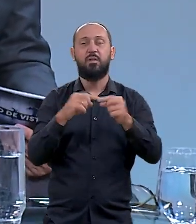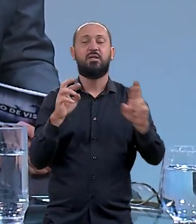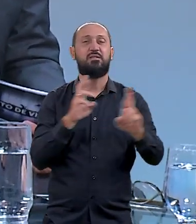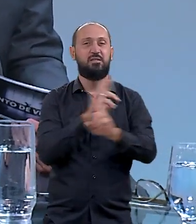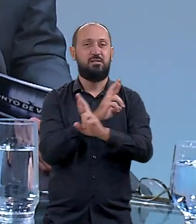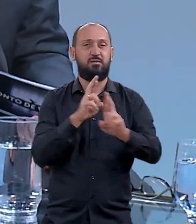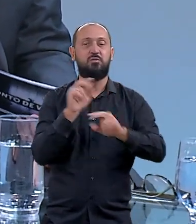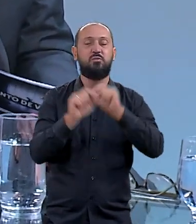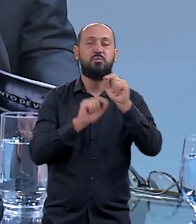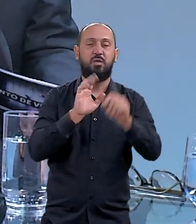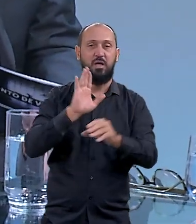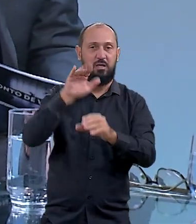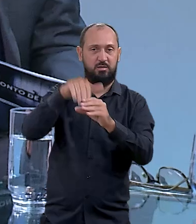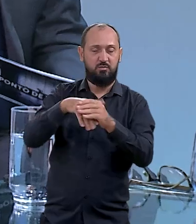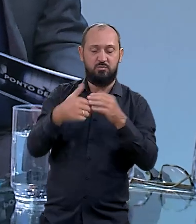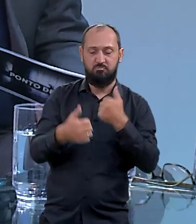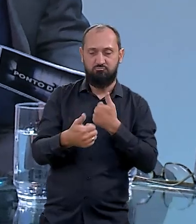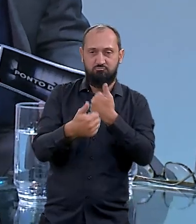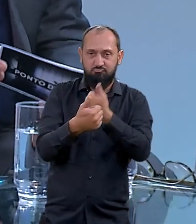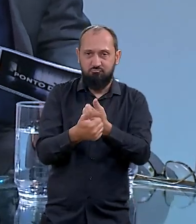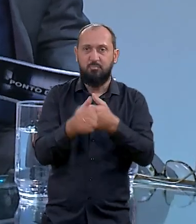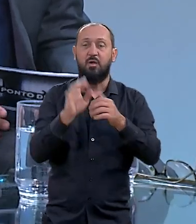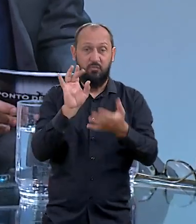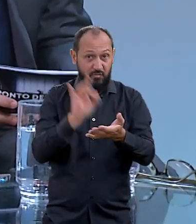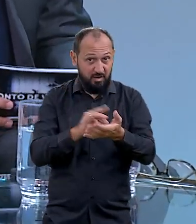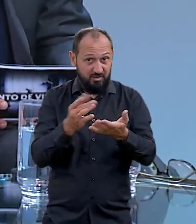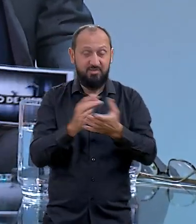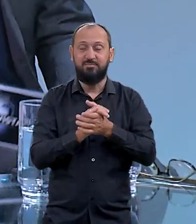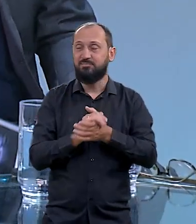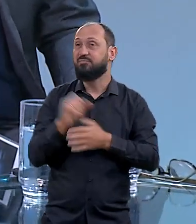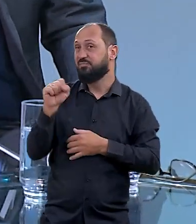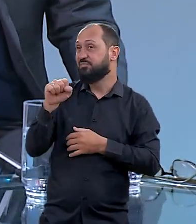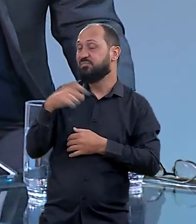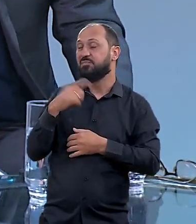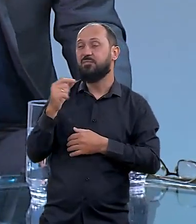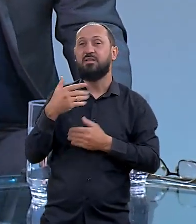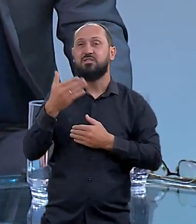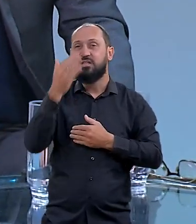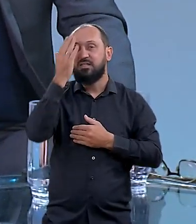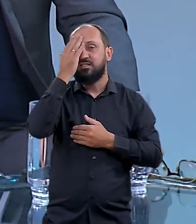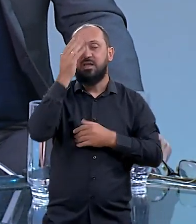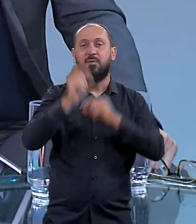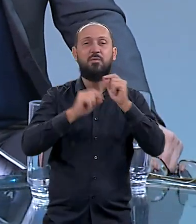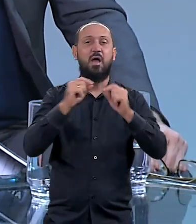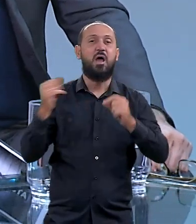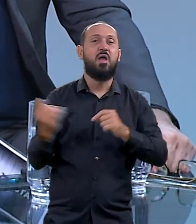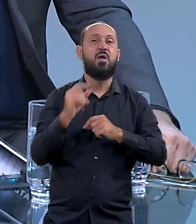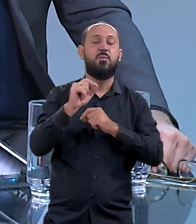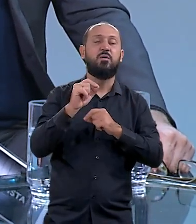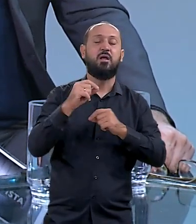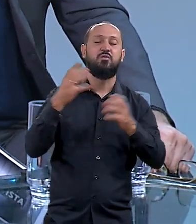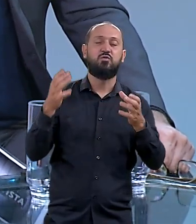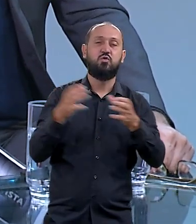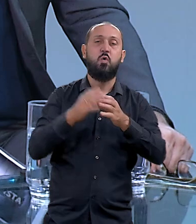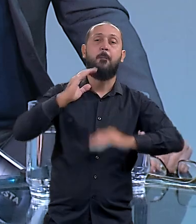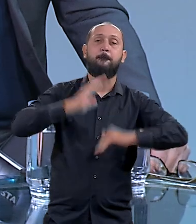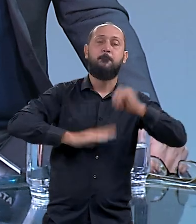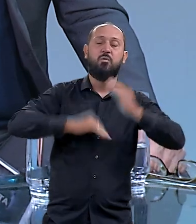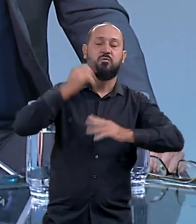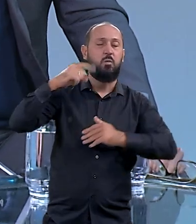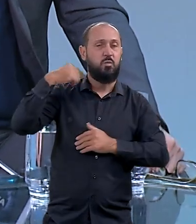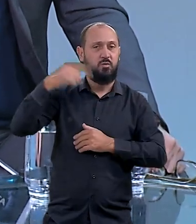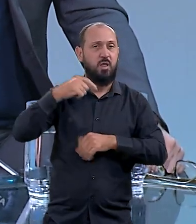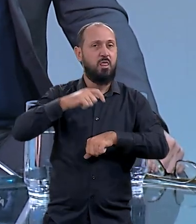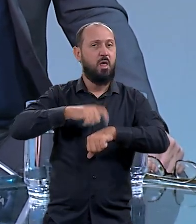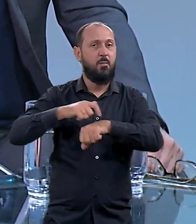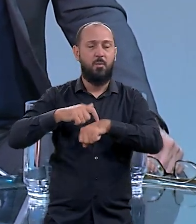urgente que diga respeito a essa relação do que as eleições que se aproximam. Não é verdade, Areta? É verdade, Paulo Radamés, nós sabemos a importância